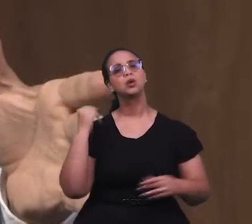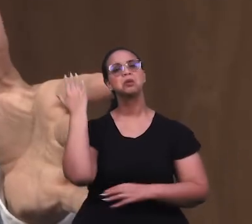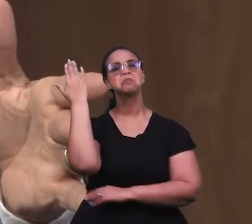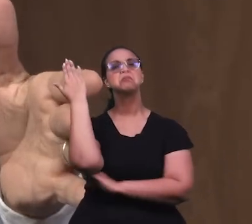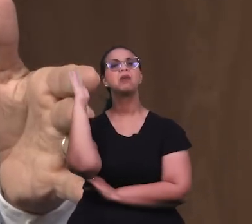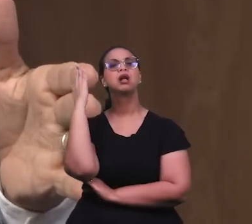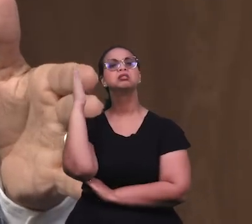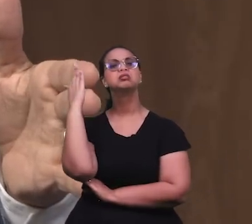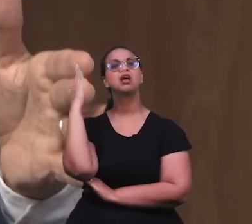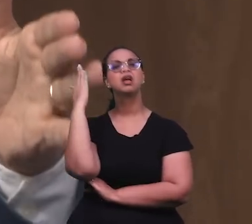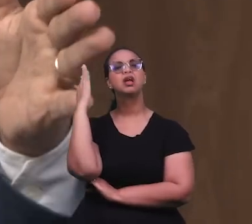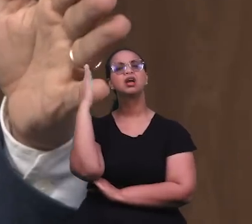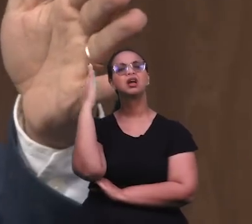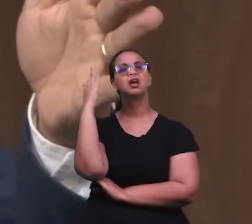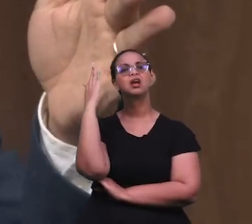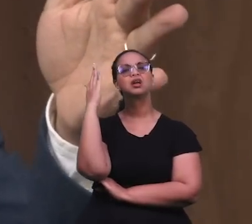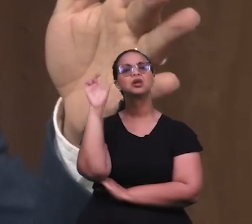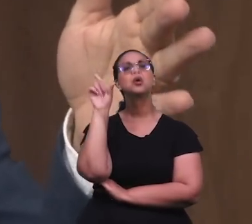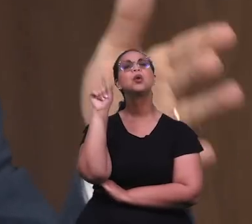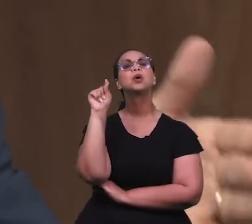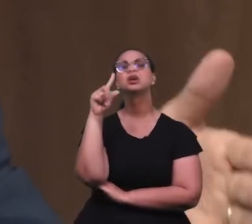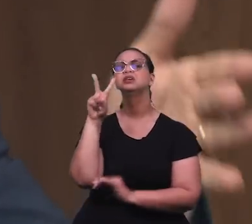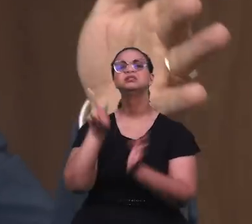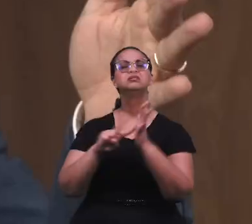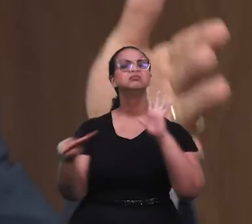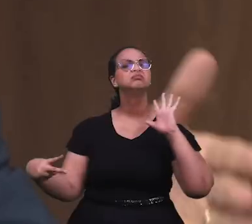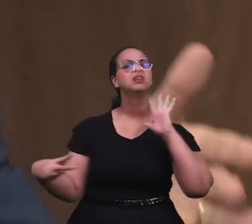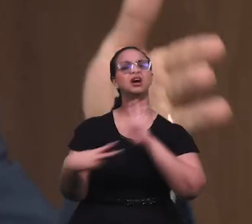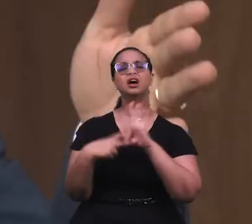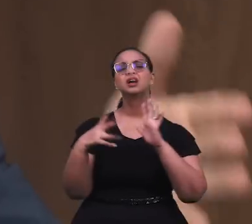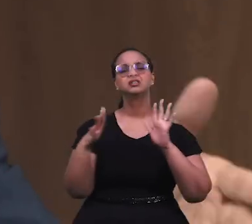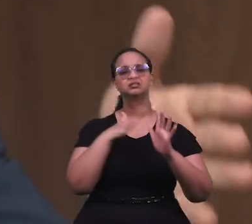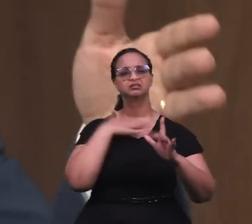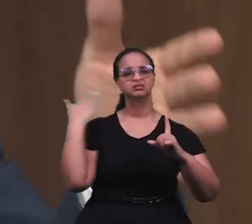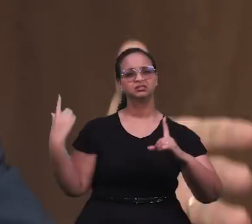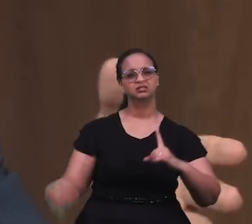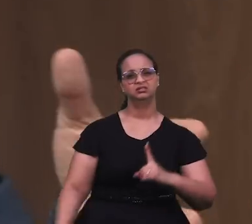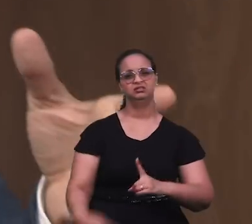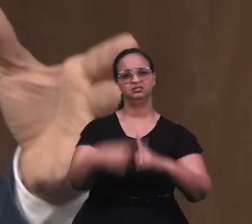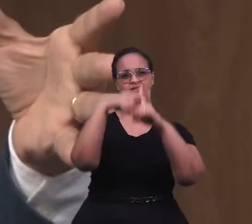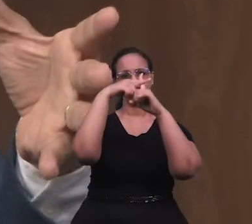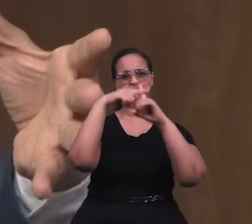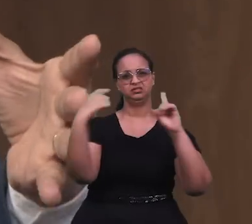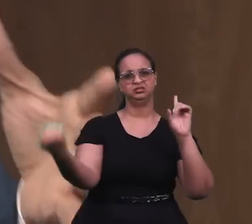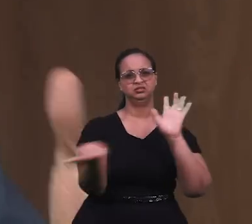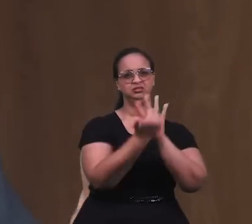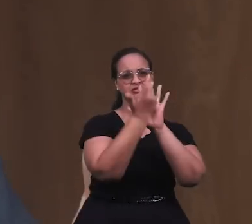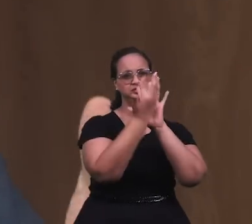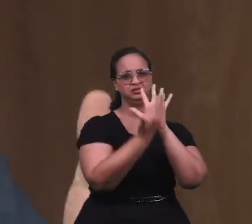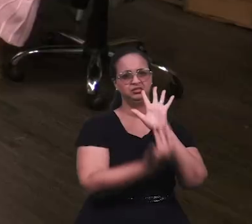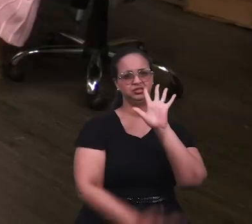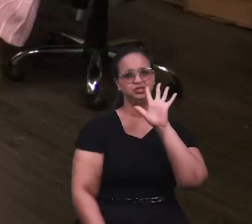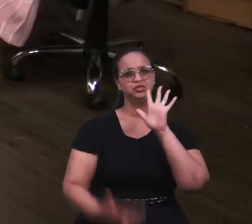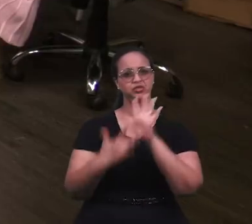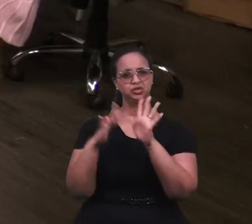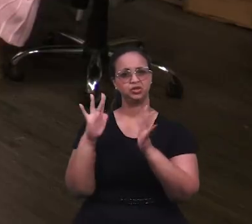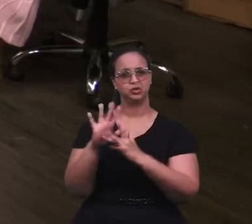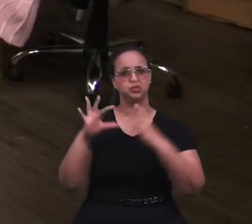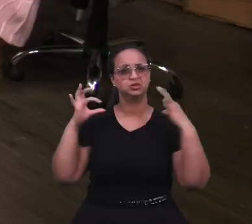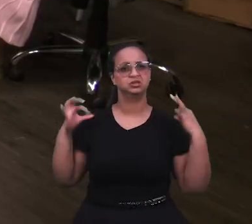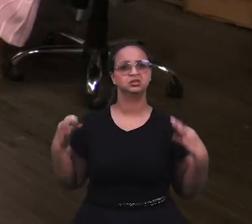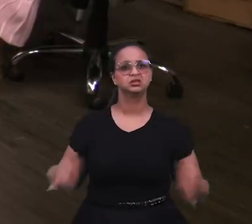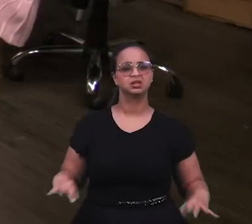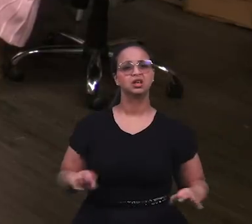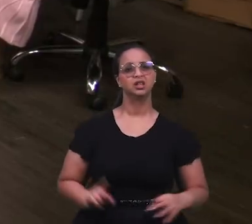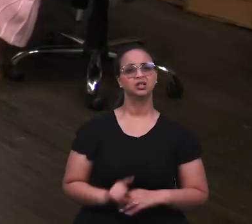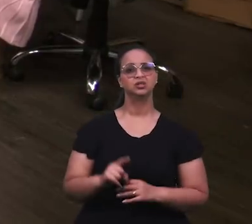madeiro. É a morte de Jesus na cruz do Calvário, o sacrifício perfeito. E ali na cruz